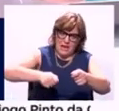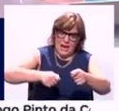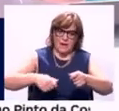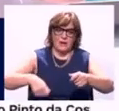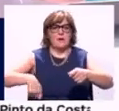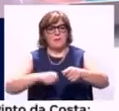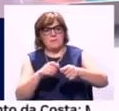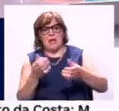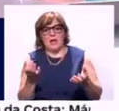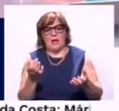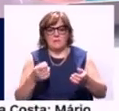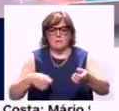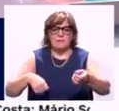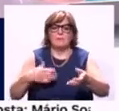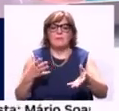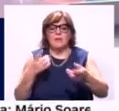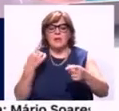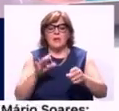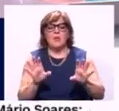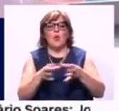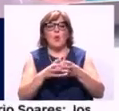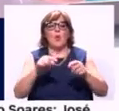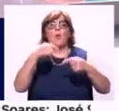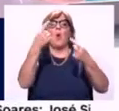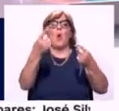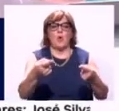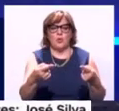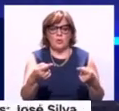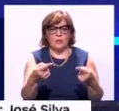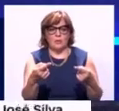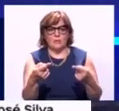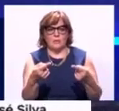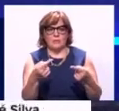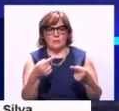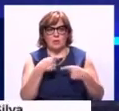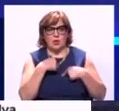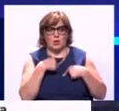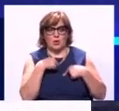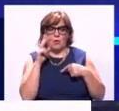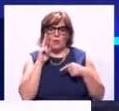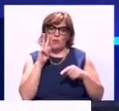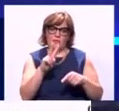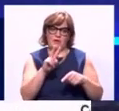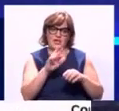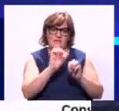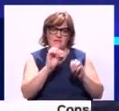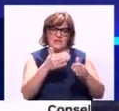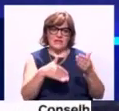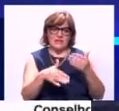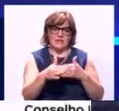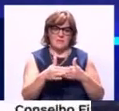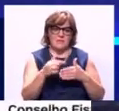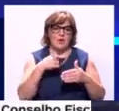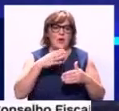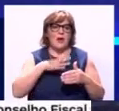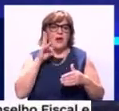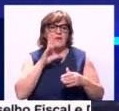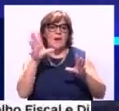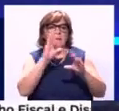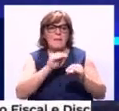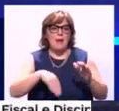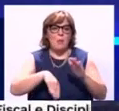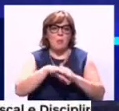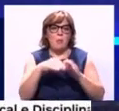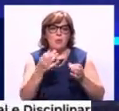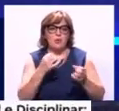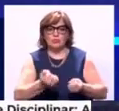no bilhar, mas olhamos para os clubes rivais. Eu vejo nos, ao fim de semana, eu quero ver mais Futebol Clube